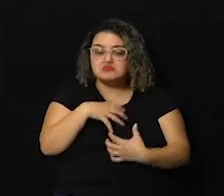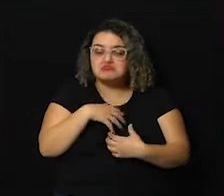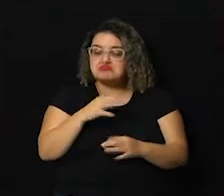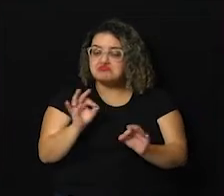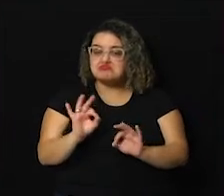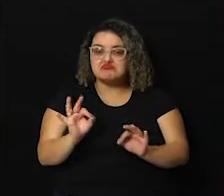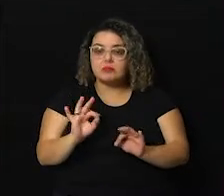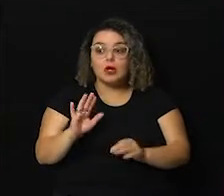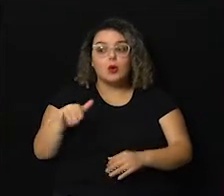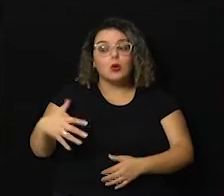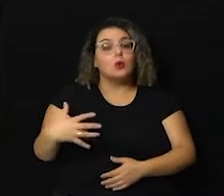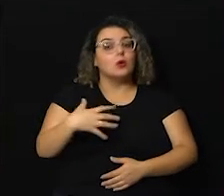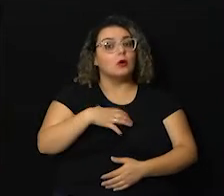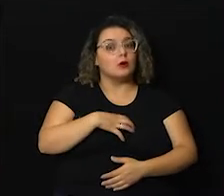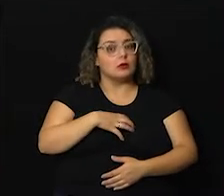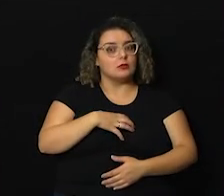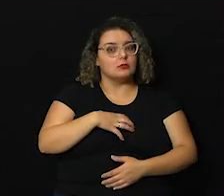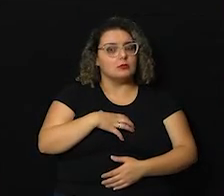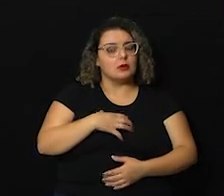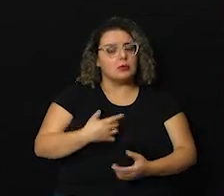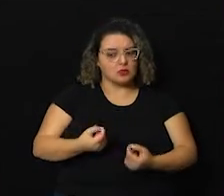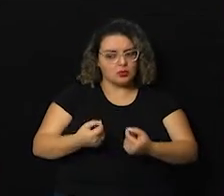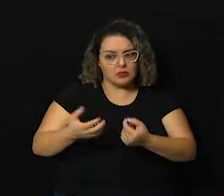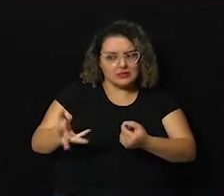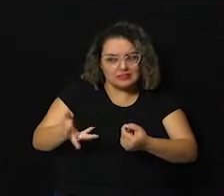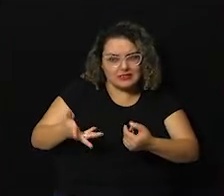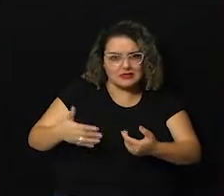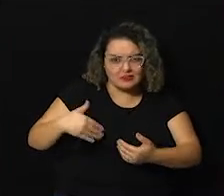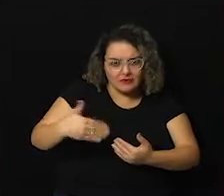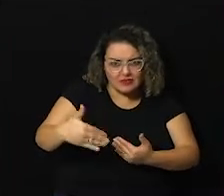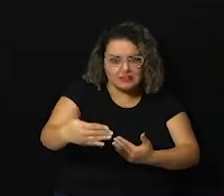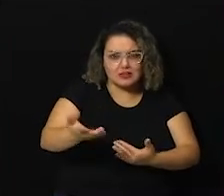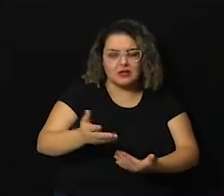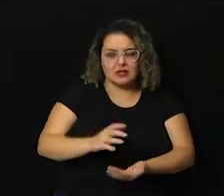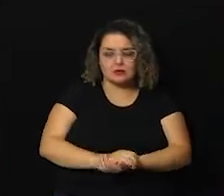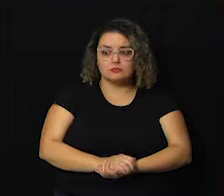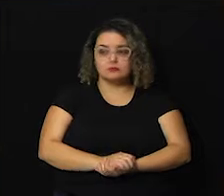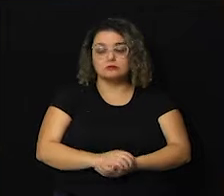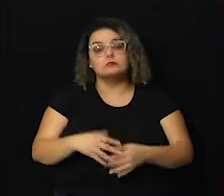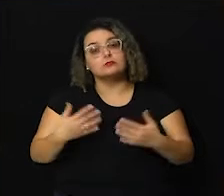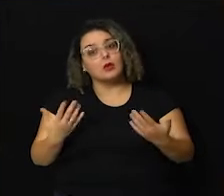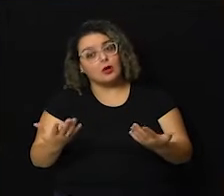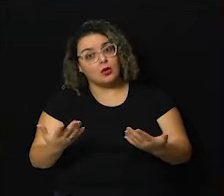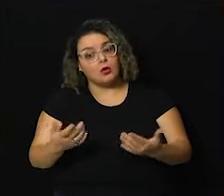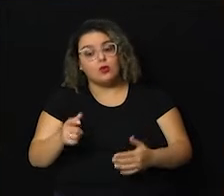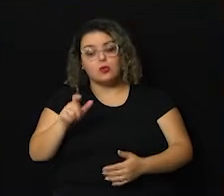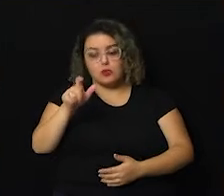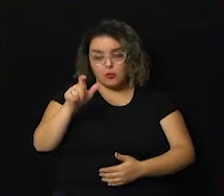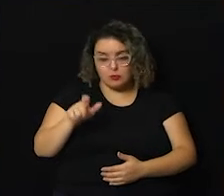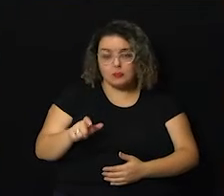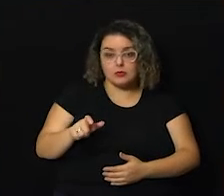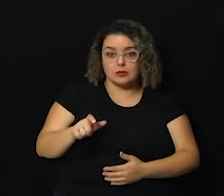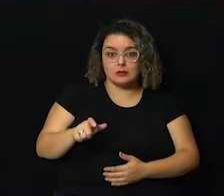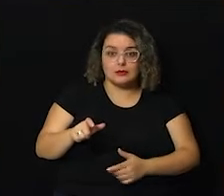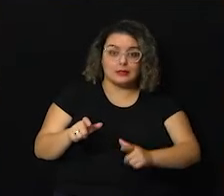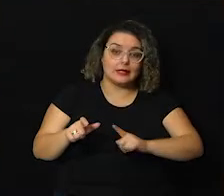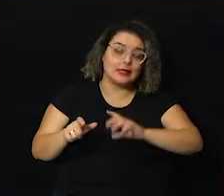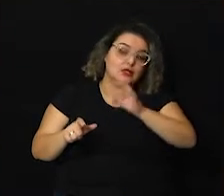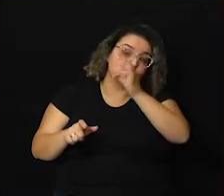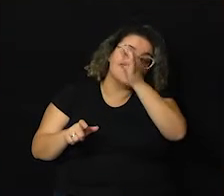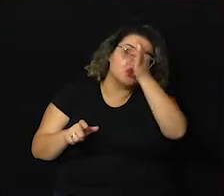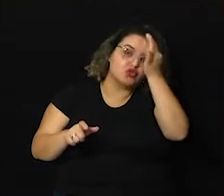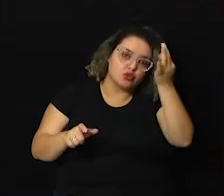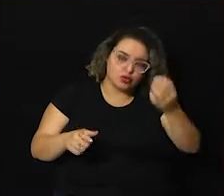quando começam os sintomas é porque já está avançado? Veja, quando o indivíduo tem, vamos dizer, a sorte,